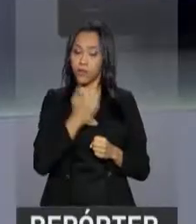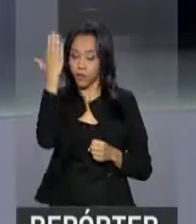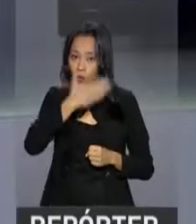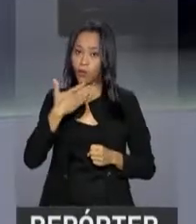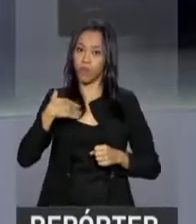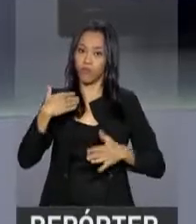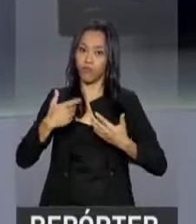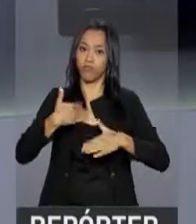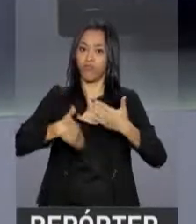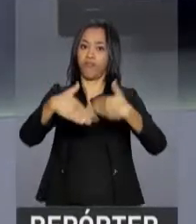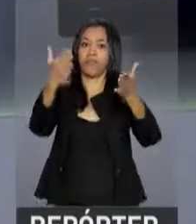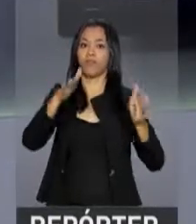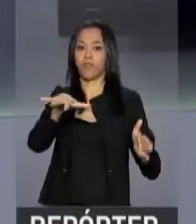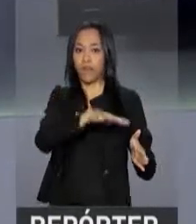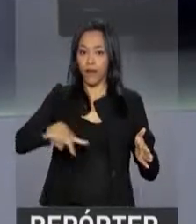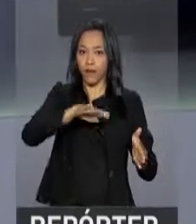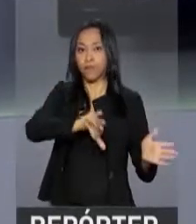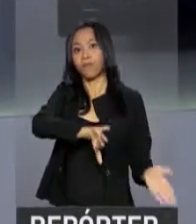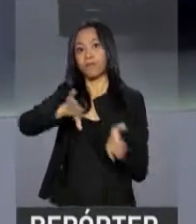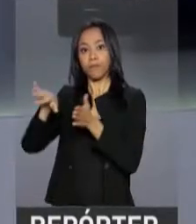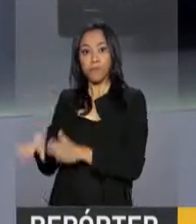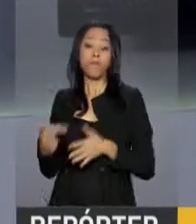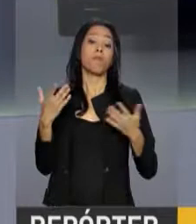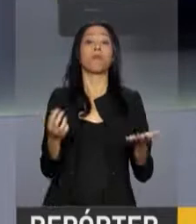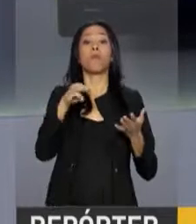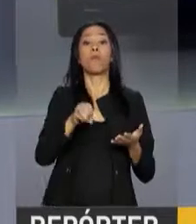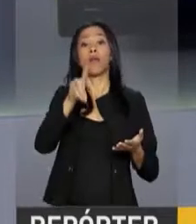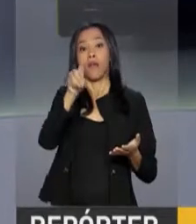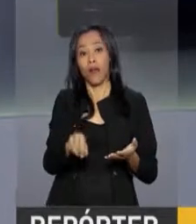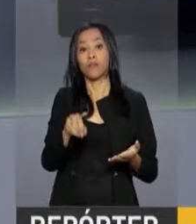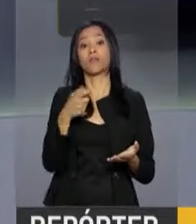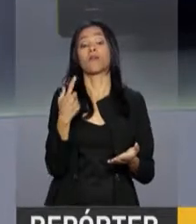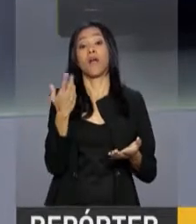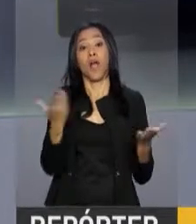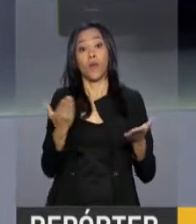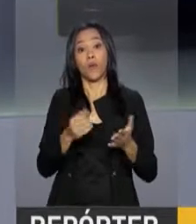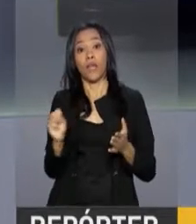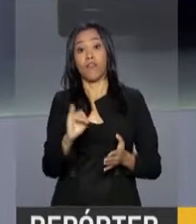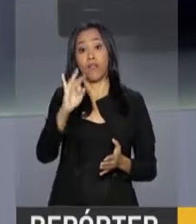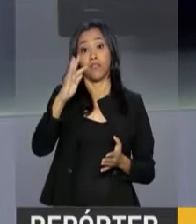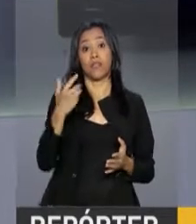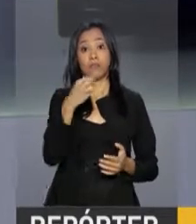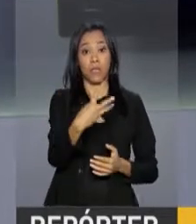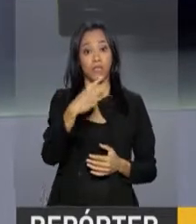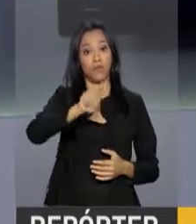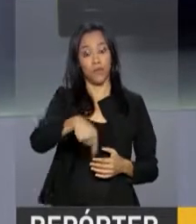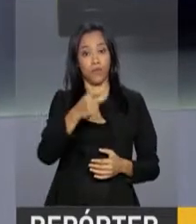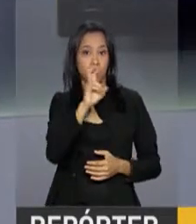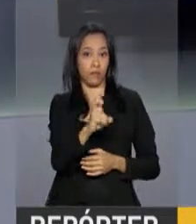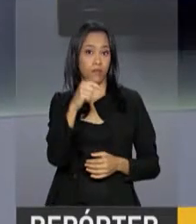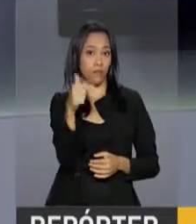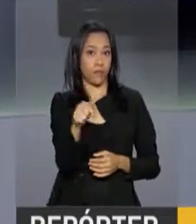o mercado financeiro reduziu ainda mais a estimativa de inflação agora para 3,57 por